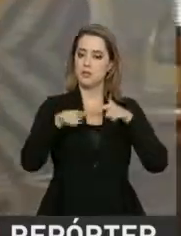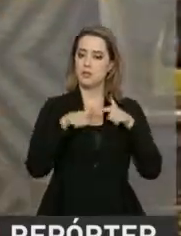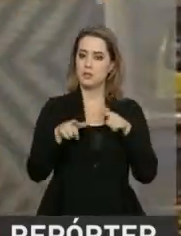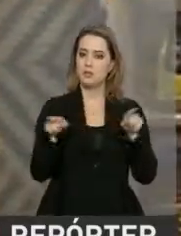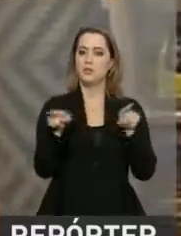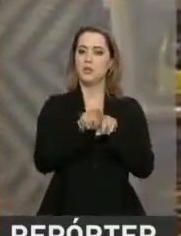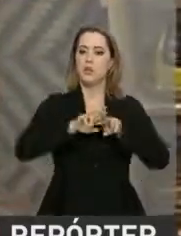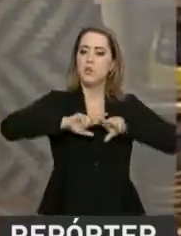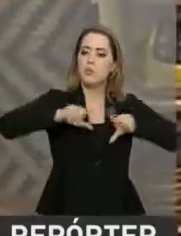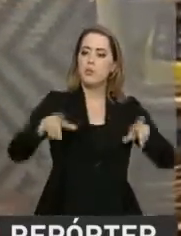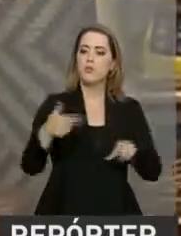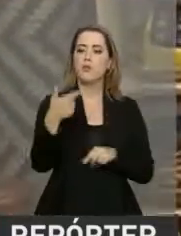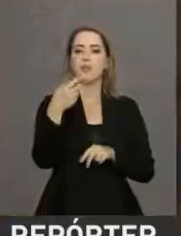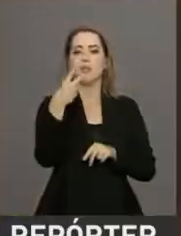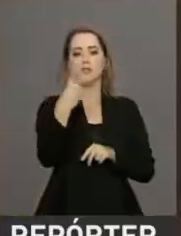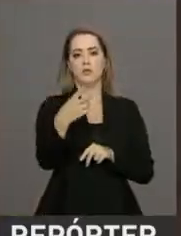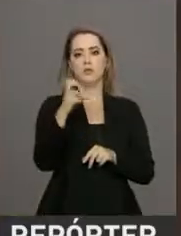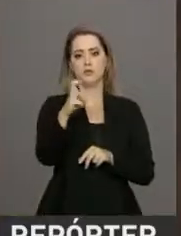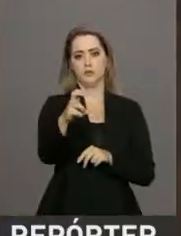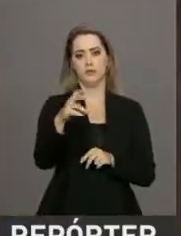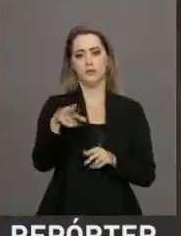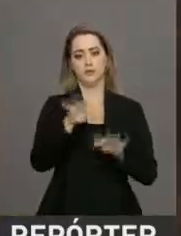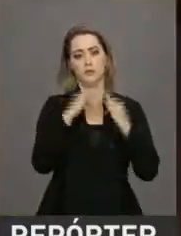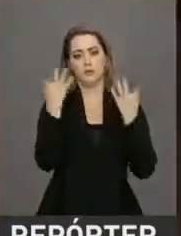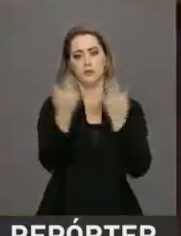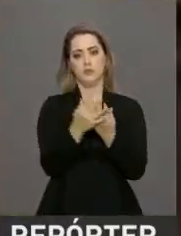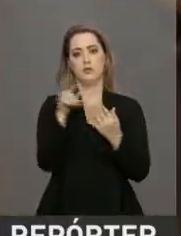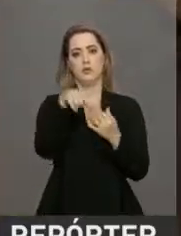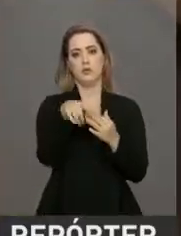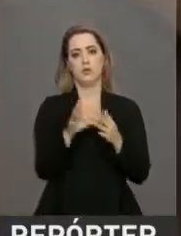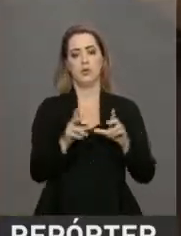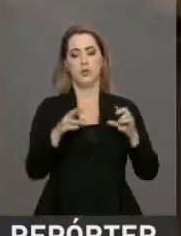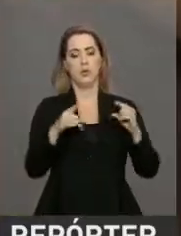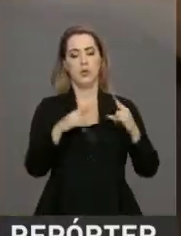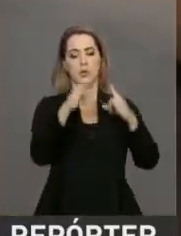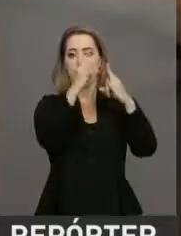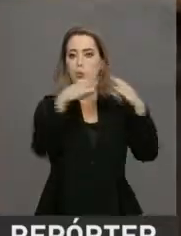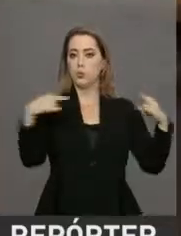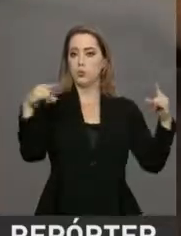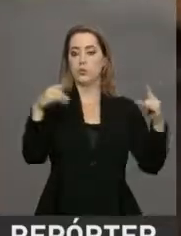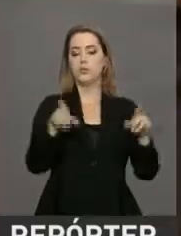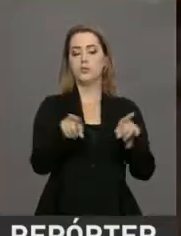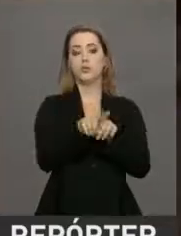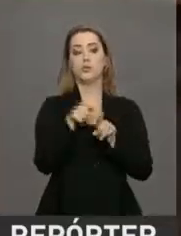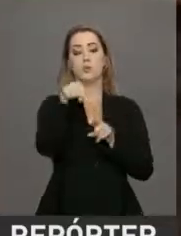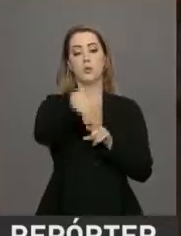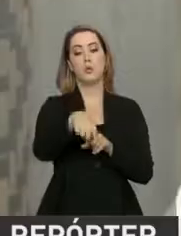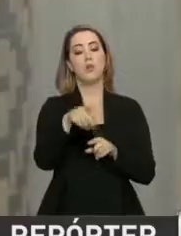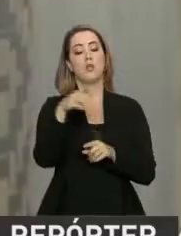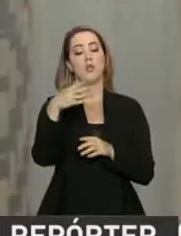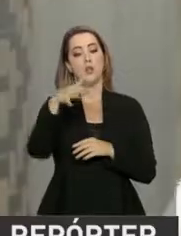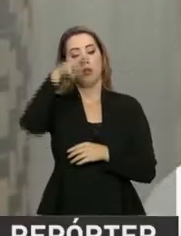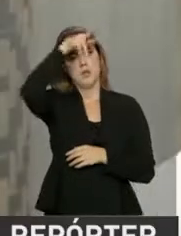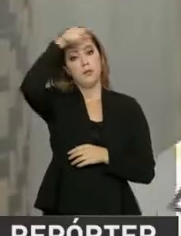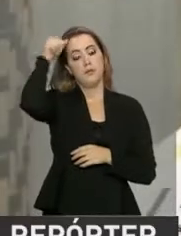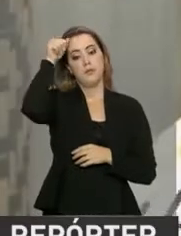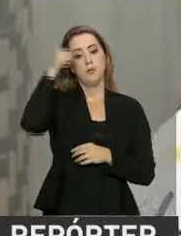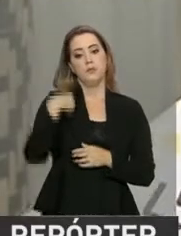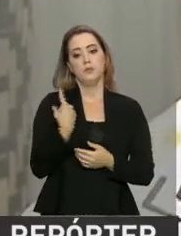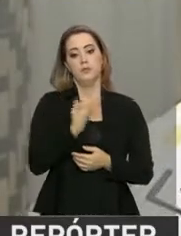boa parte das 25 famílias da aldeia no interior do município de São Gabriel da Cachoeira. A gente